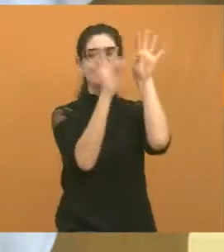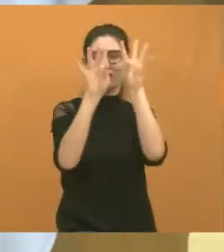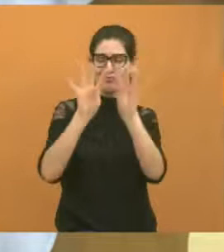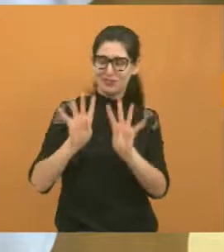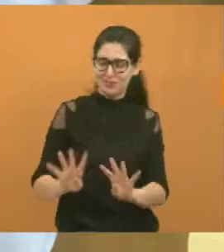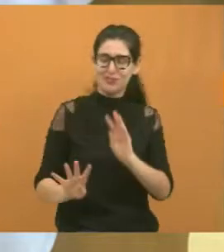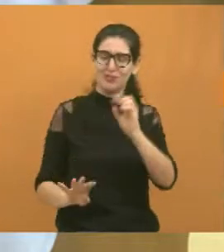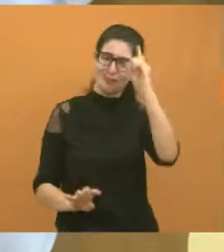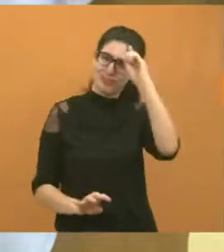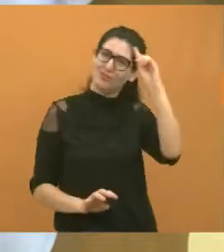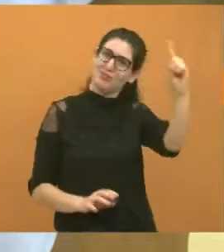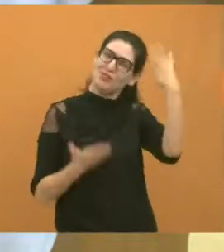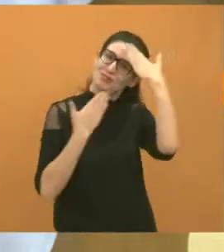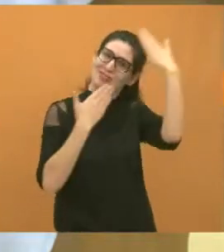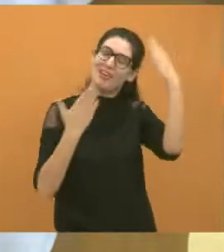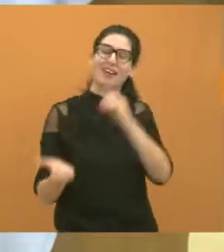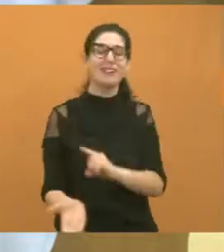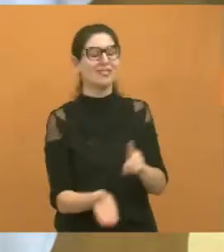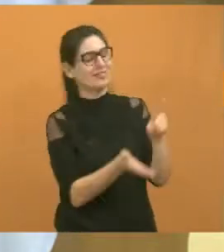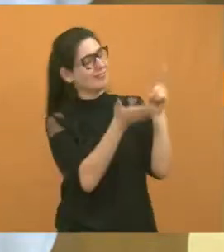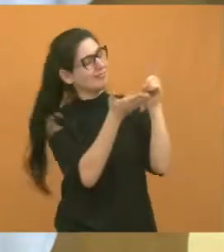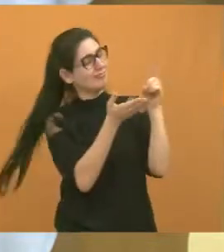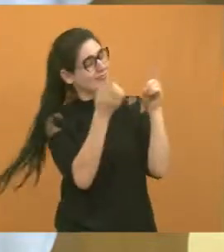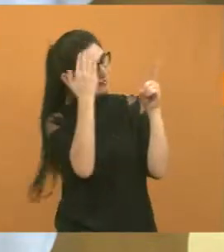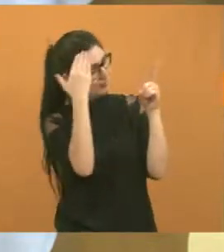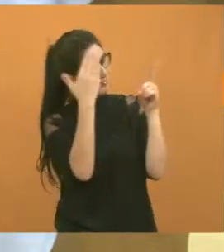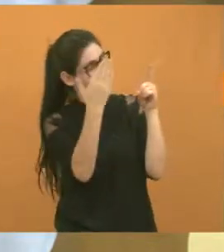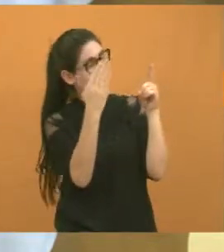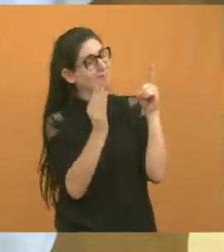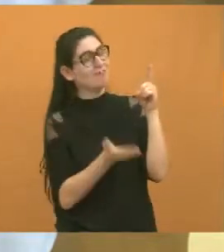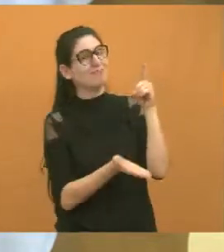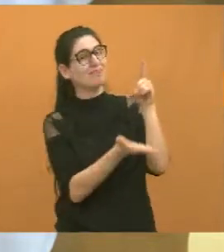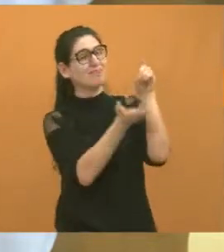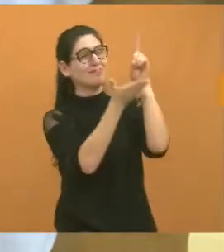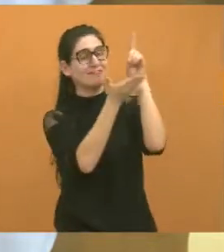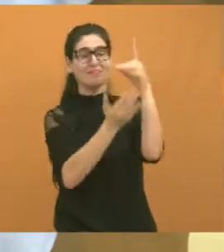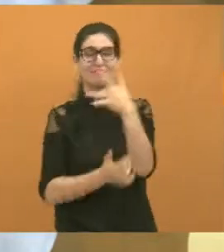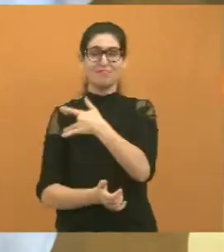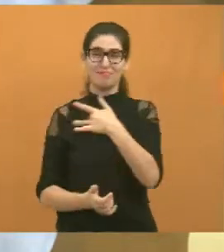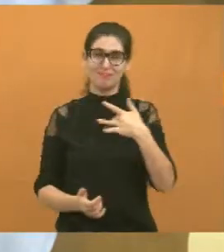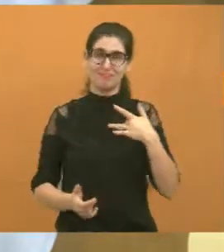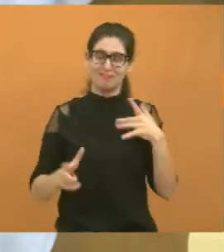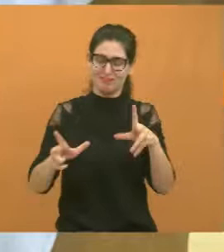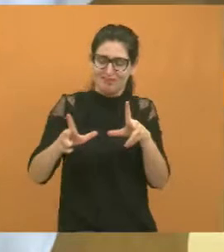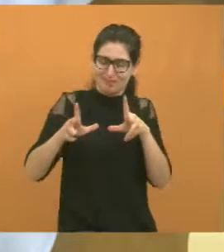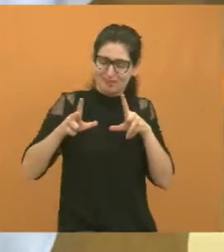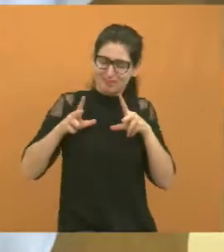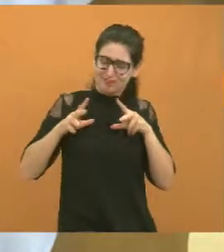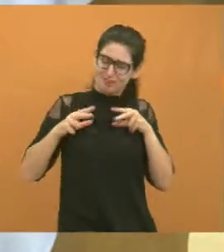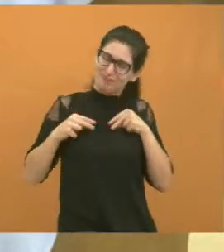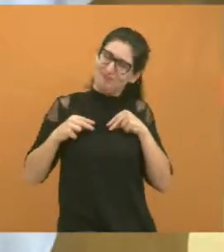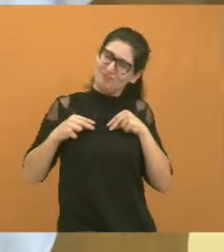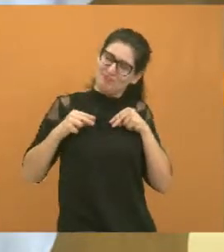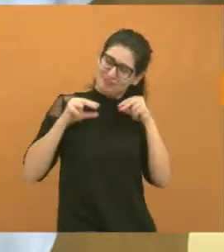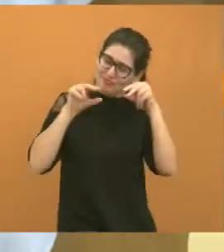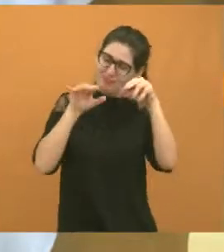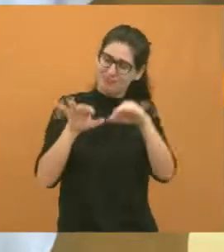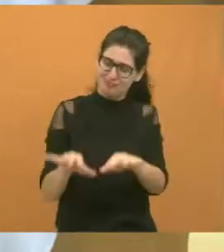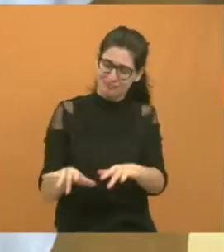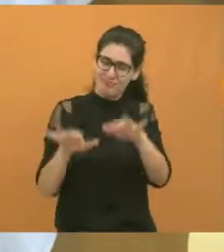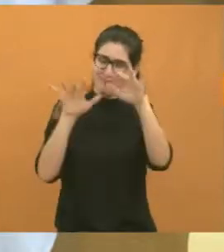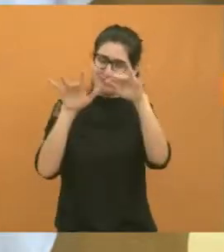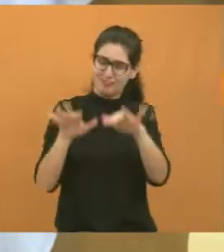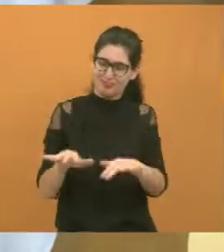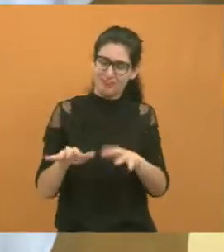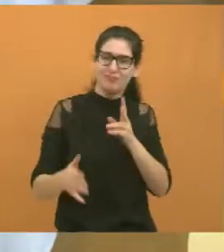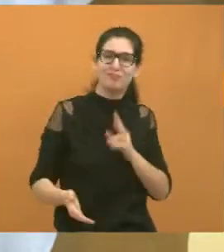ser grato a Deus mais uma vez, por Deus ter nos dado saúde para chegar até aqui. Quero